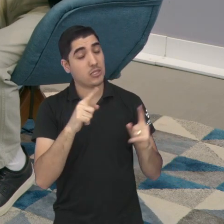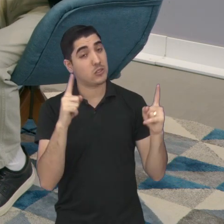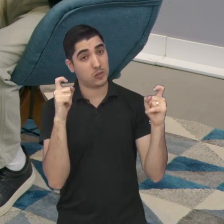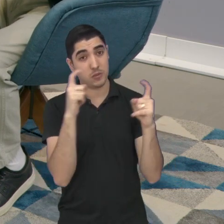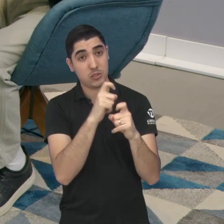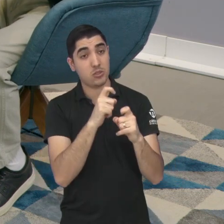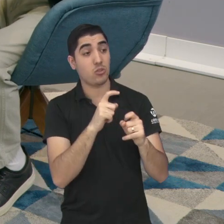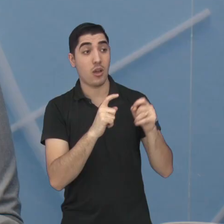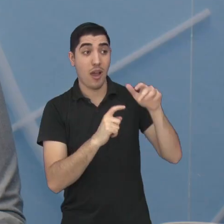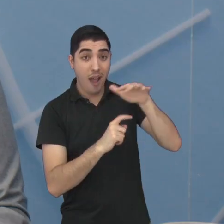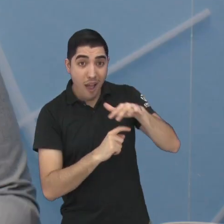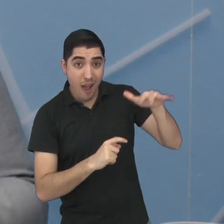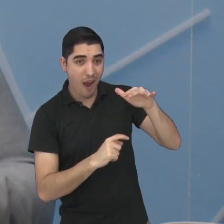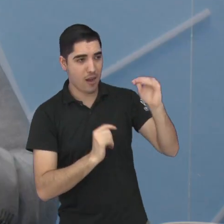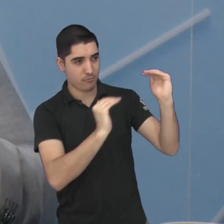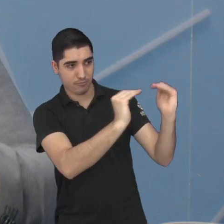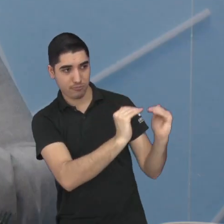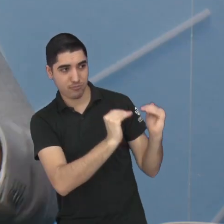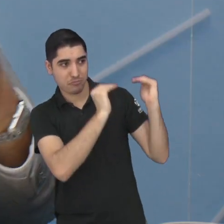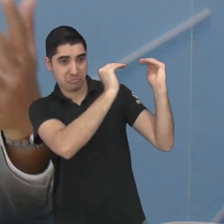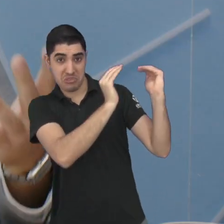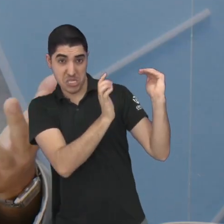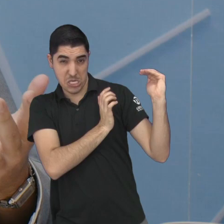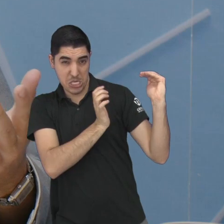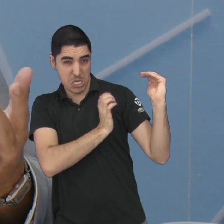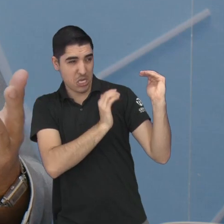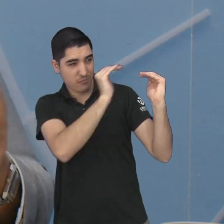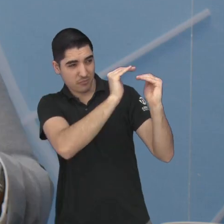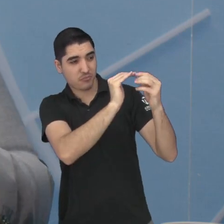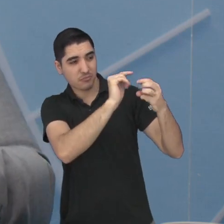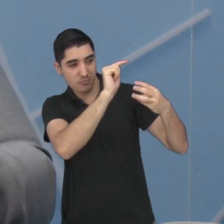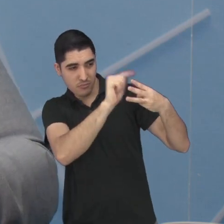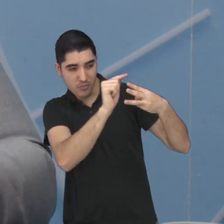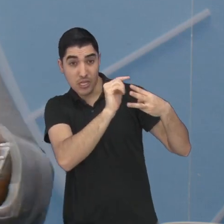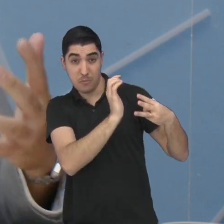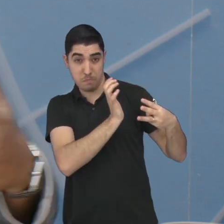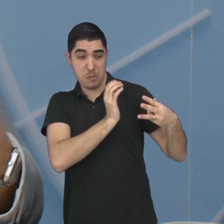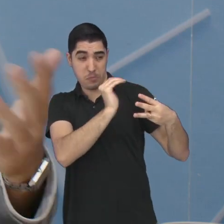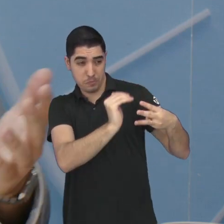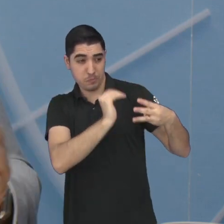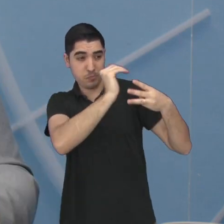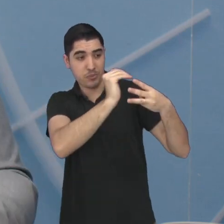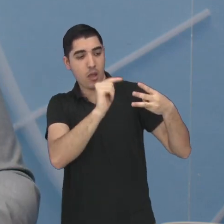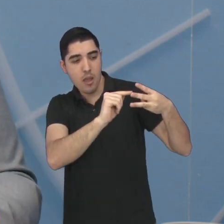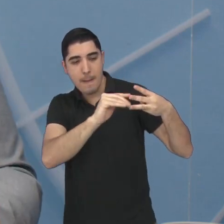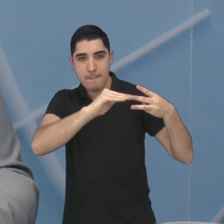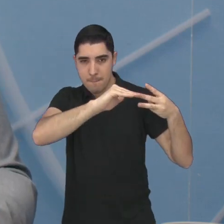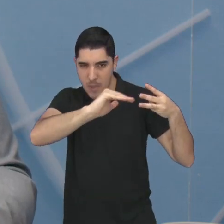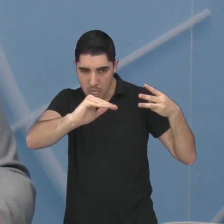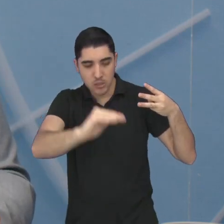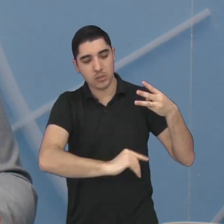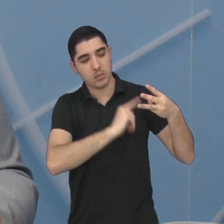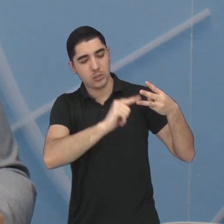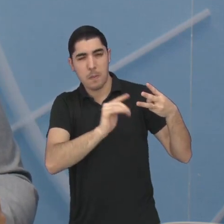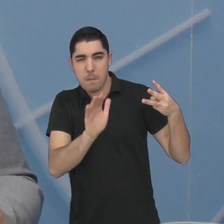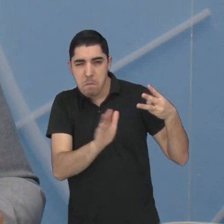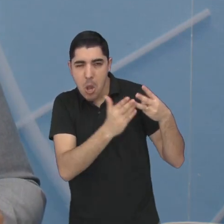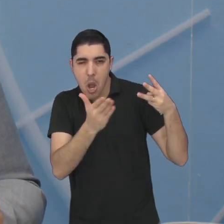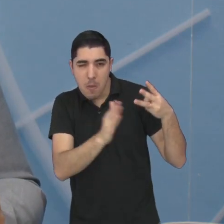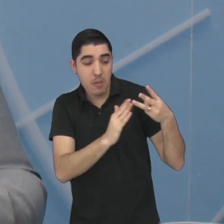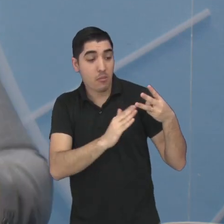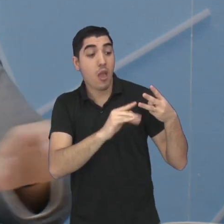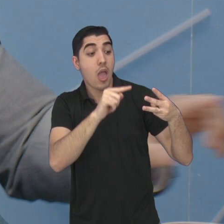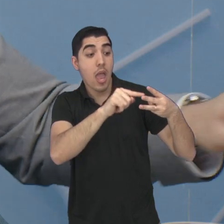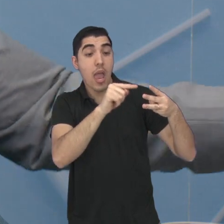as elites, né? E aí, no fundo, a gente vê um monte de gente de classe média que se vê muito mais próxima do ultrabilionário, que nunca vai chegar a